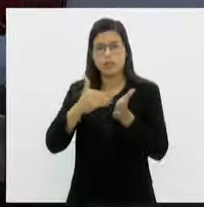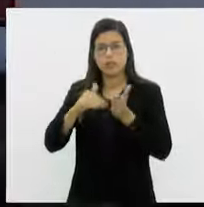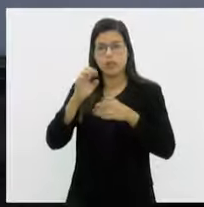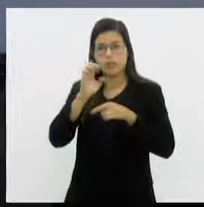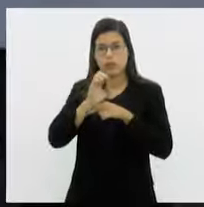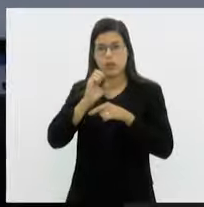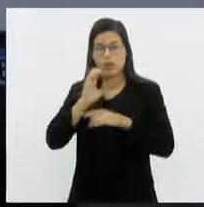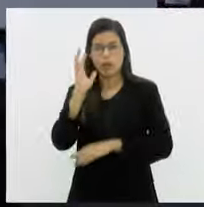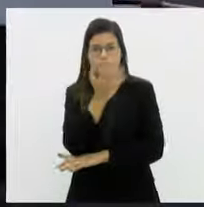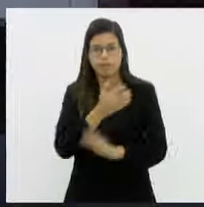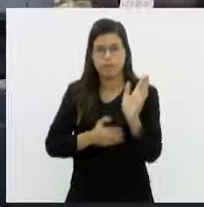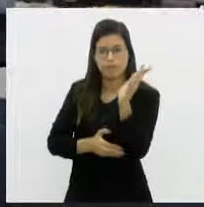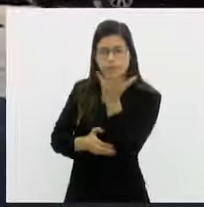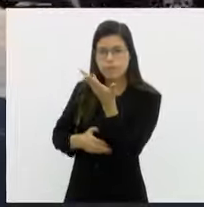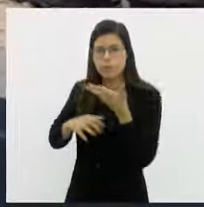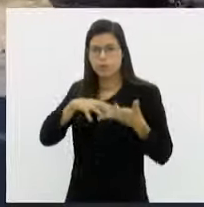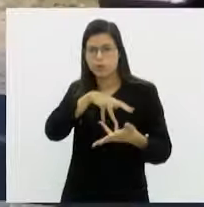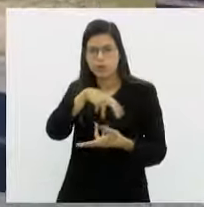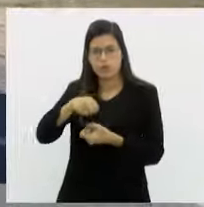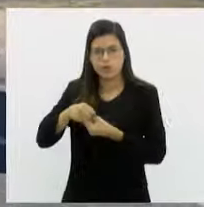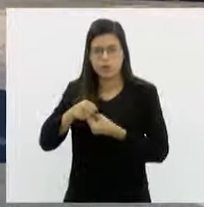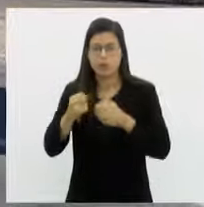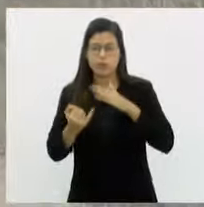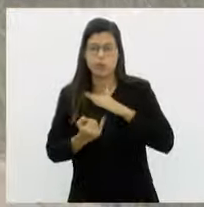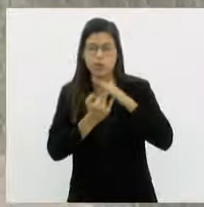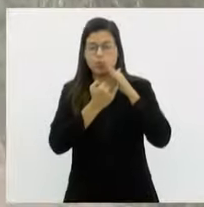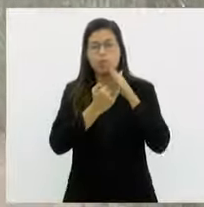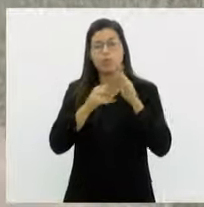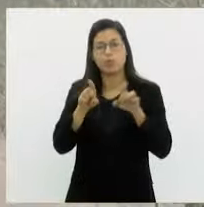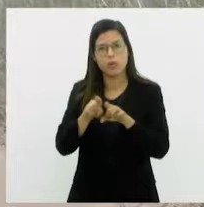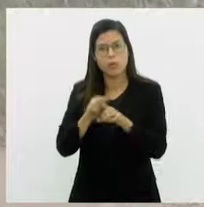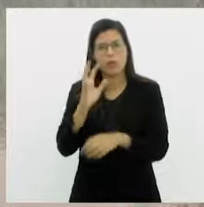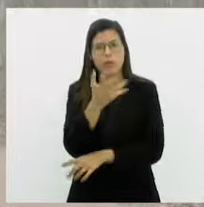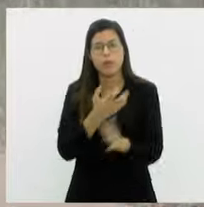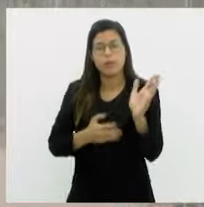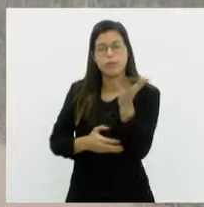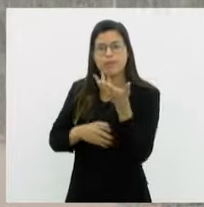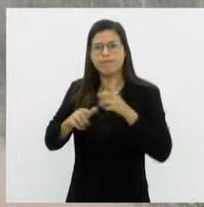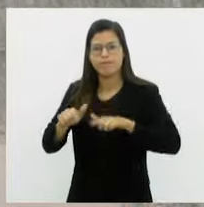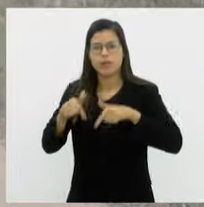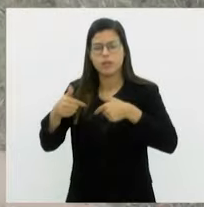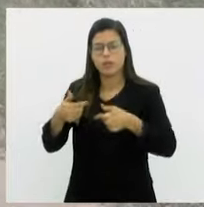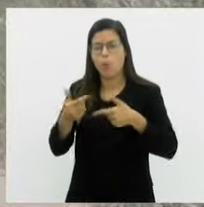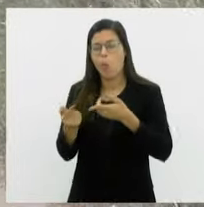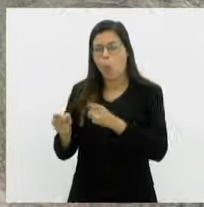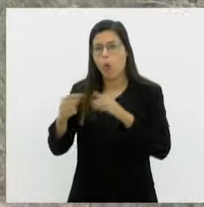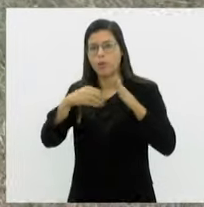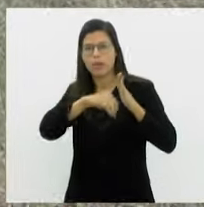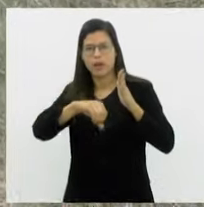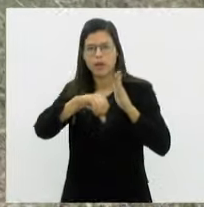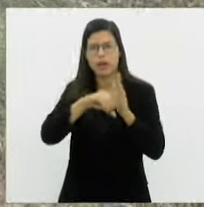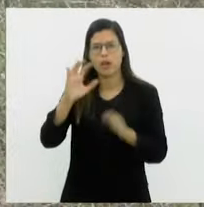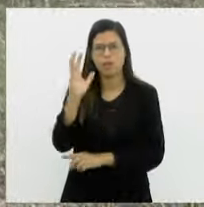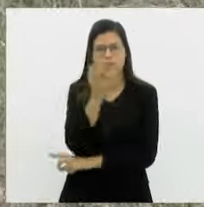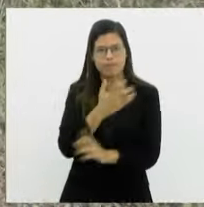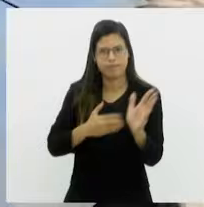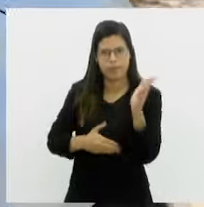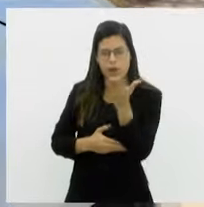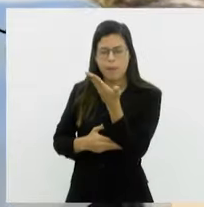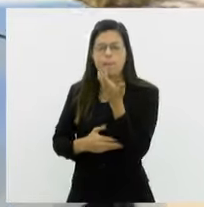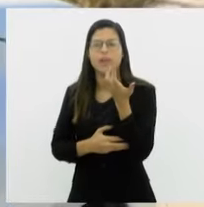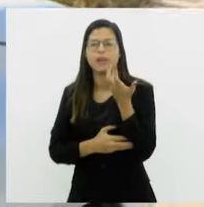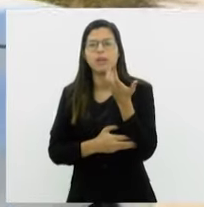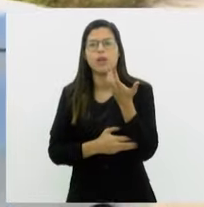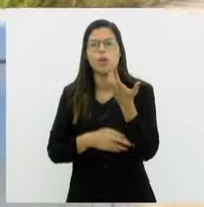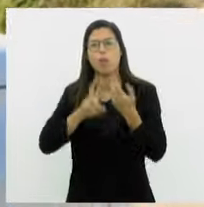Ambiente e Sustentabilidade e o Instituto Estadual do Ambiente vêm intensificando as ações de combate a crimes ambientais em áreas de Mata Atlântica e